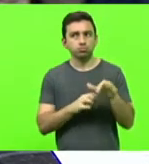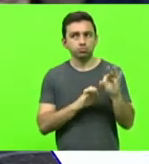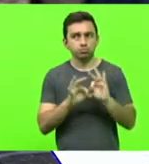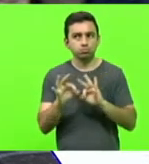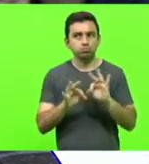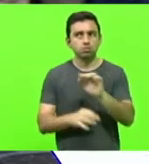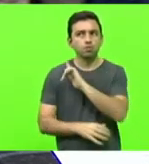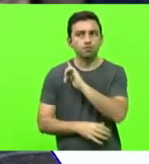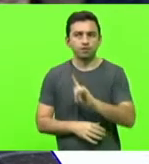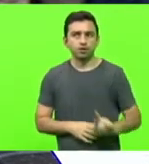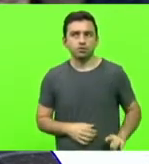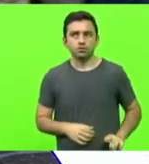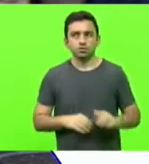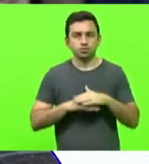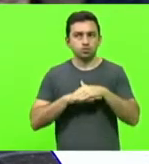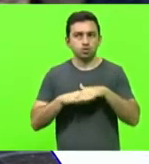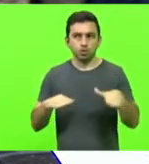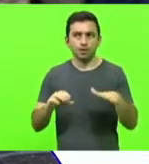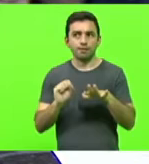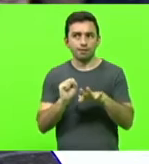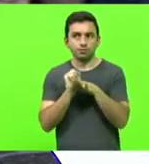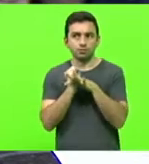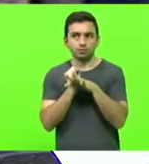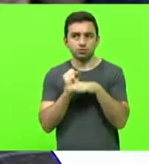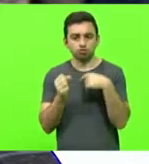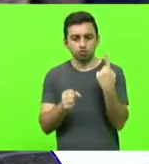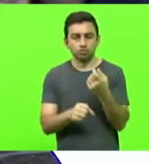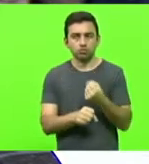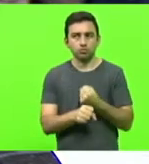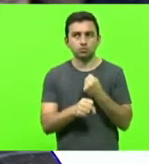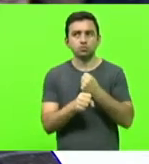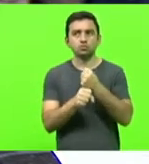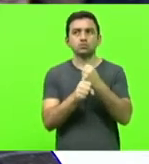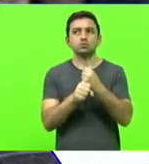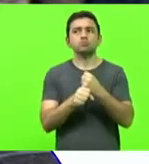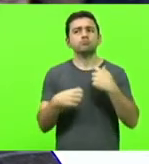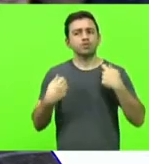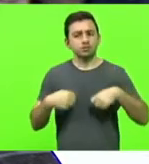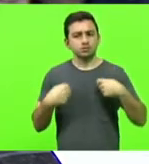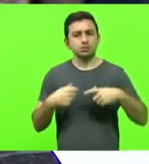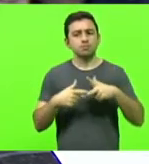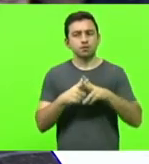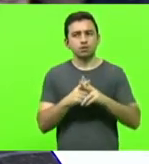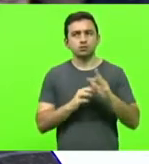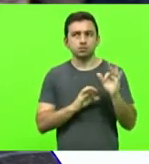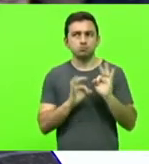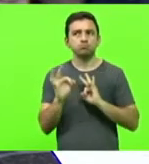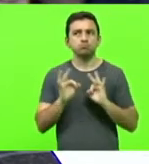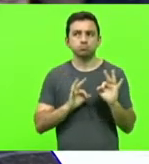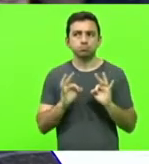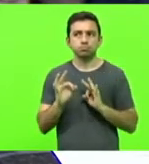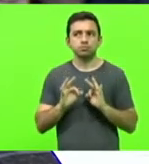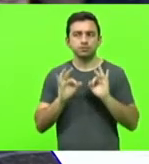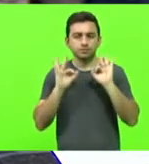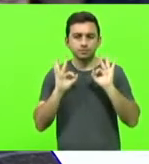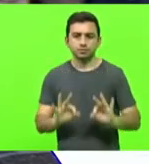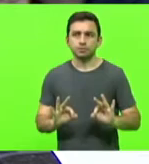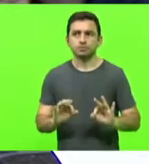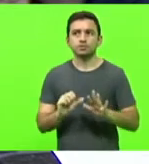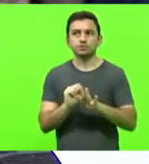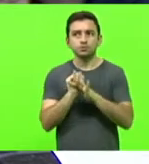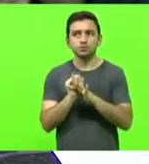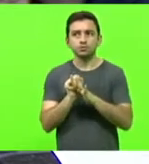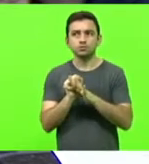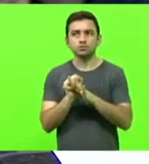governo. Apenas isso, para garantir que o que nós construímos tenha a manutenção adequada para garantir a segurança